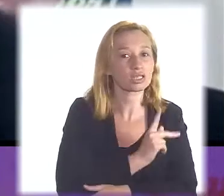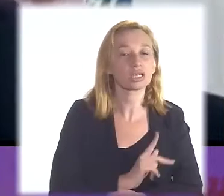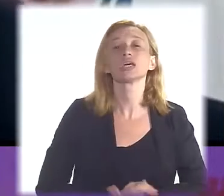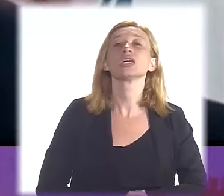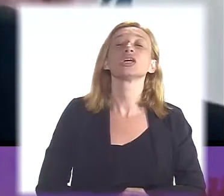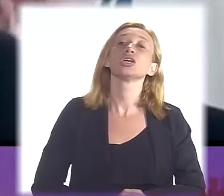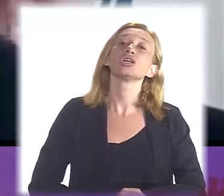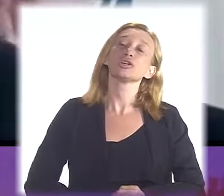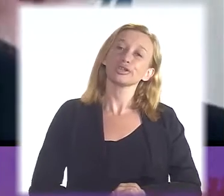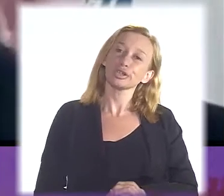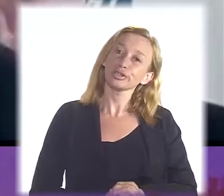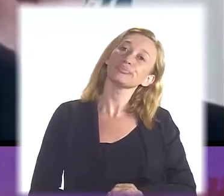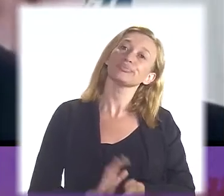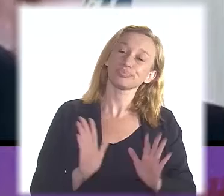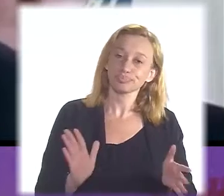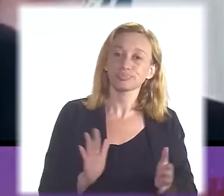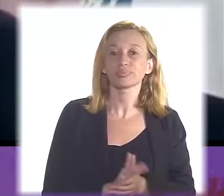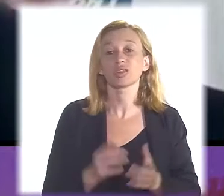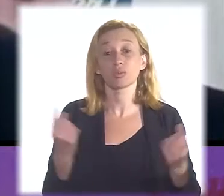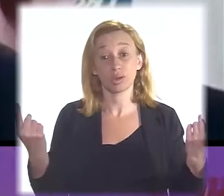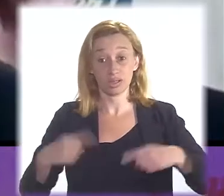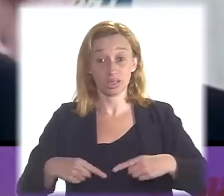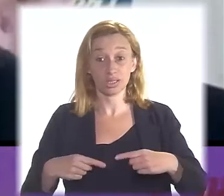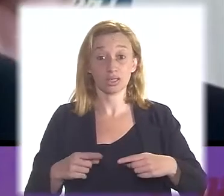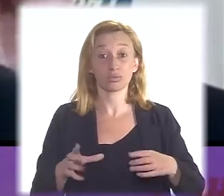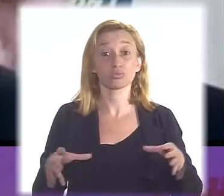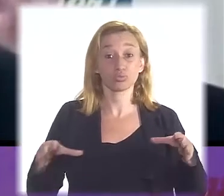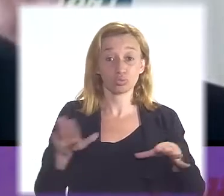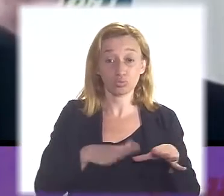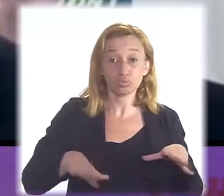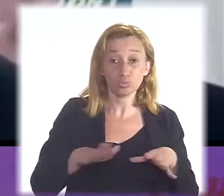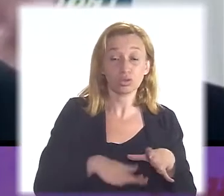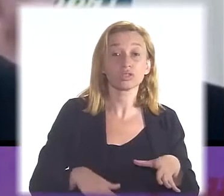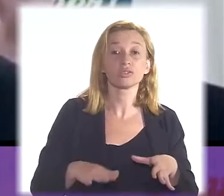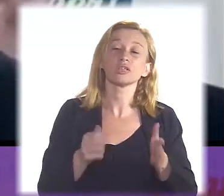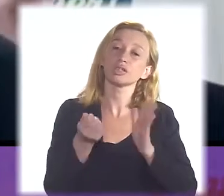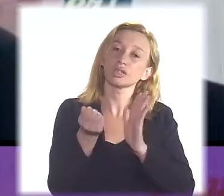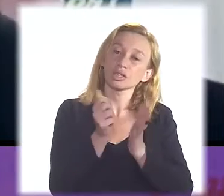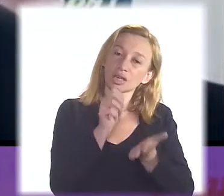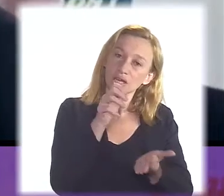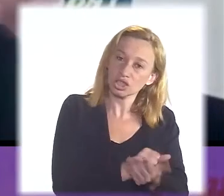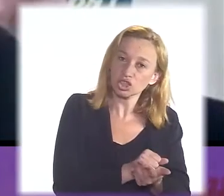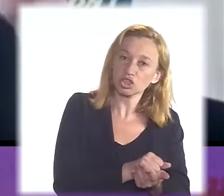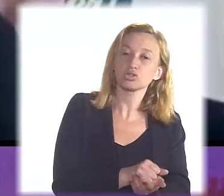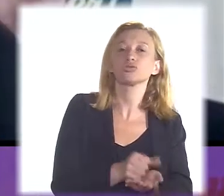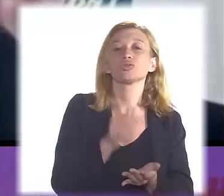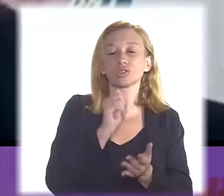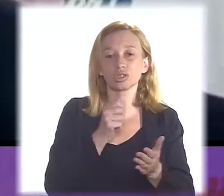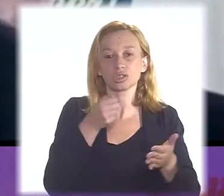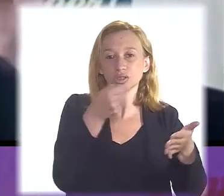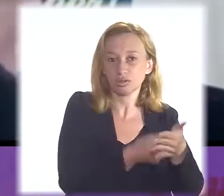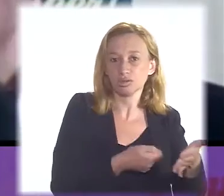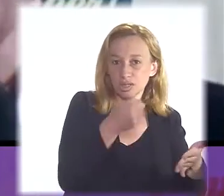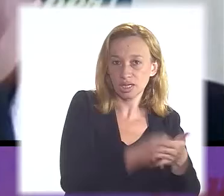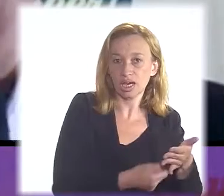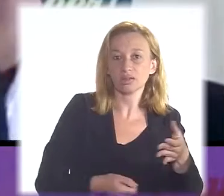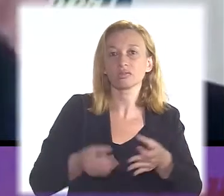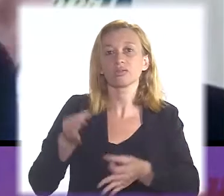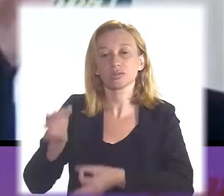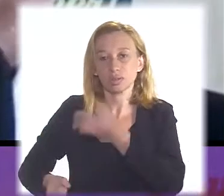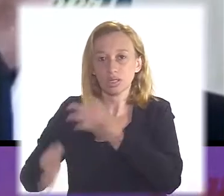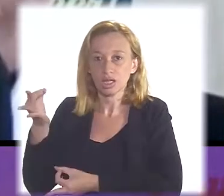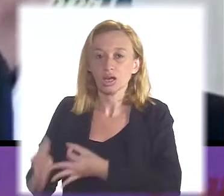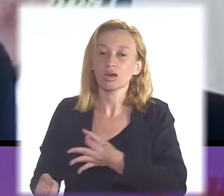E o Departamento de Competições tem feito registros, tem denunciado ao tribunal, que tem punido